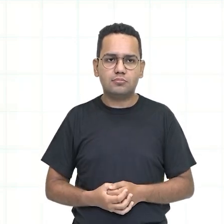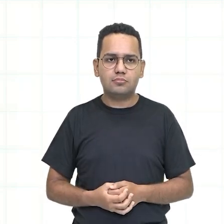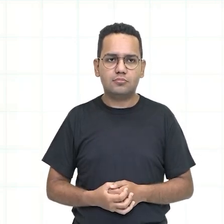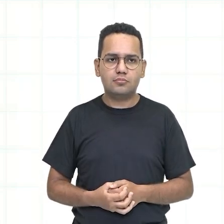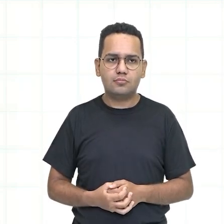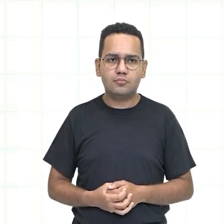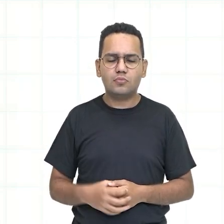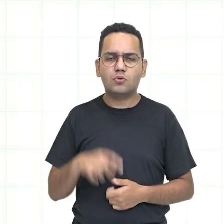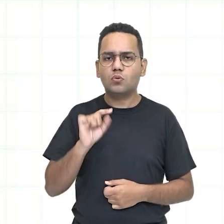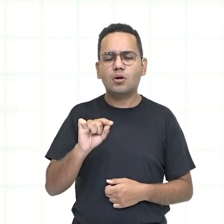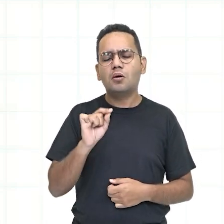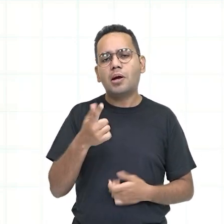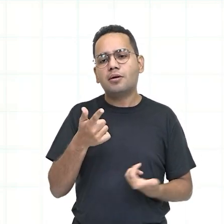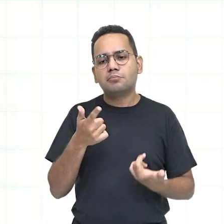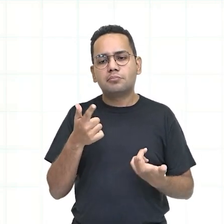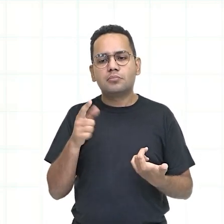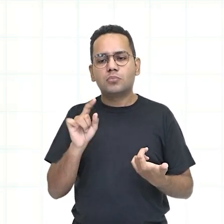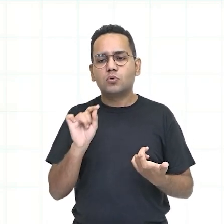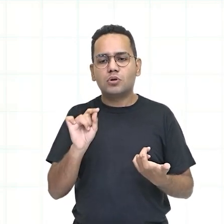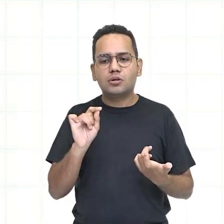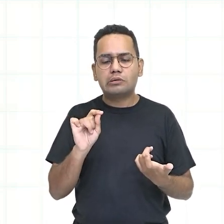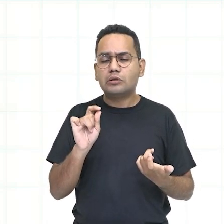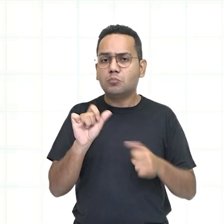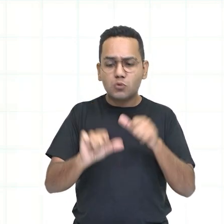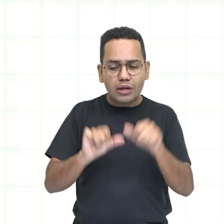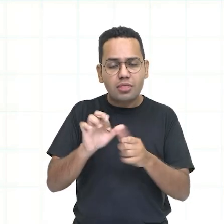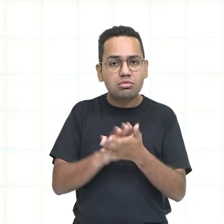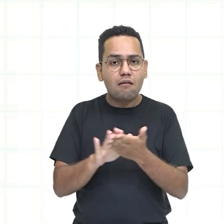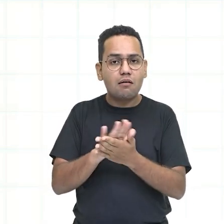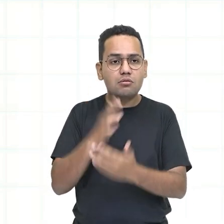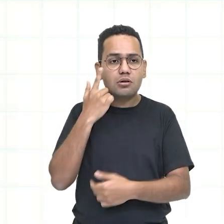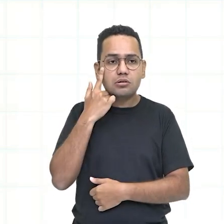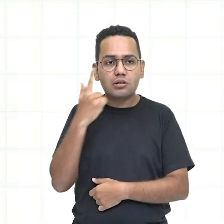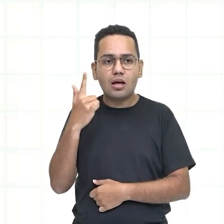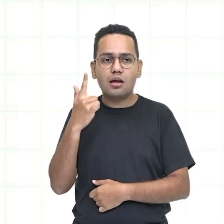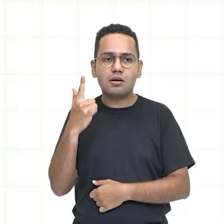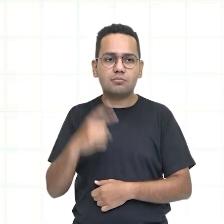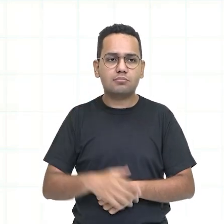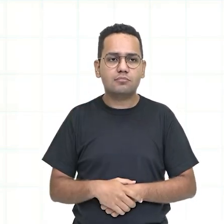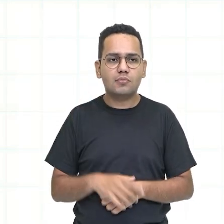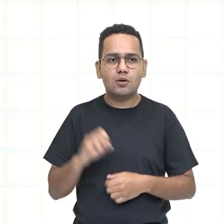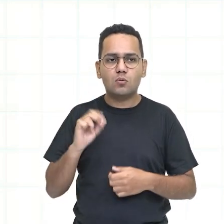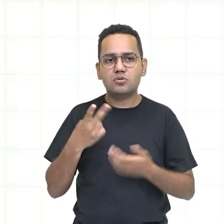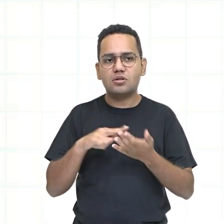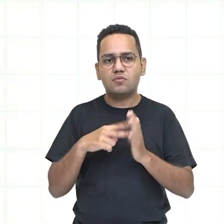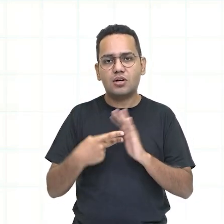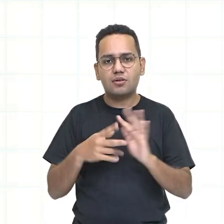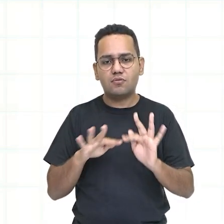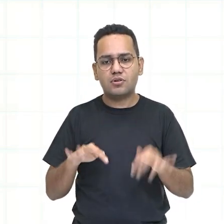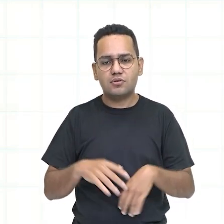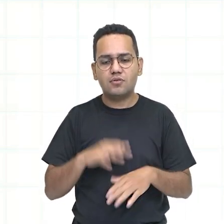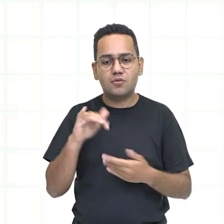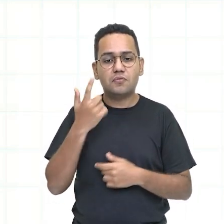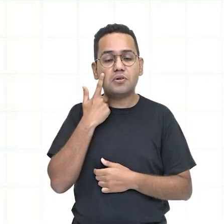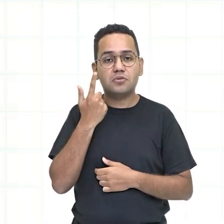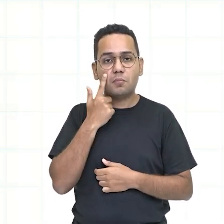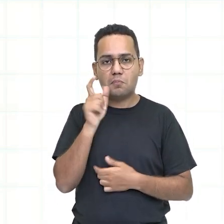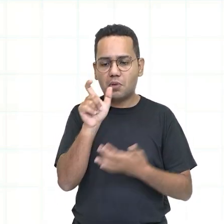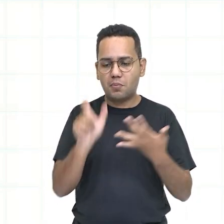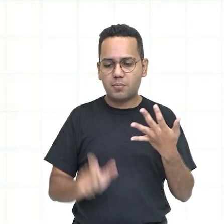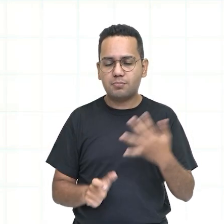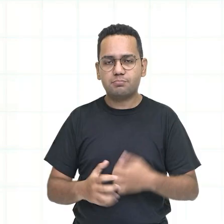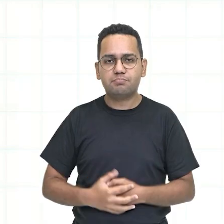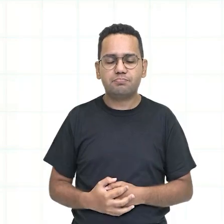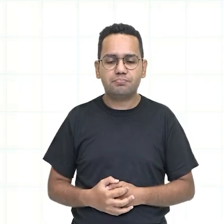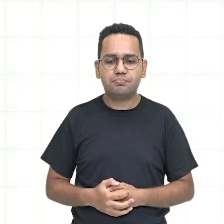de ideia, de compreensão, por que palavra? Observe aqui. Vamos ver as opções.